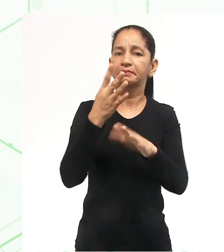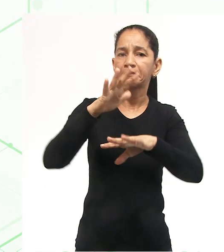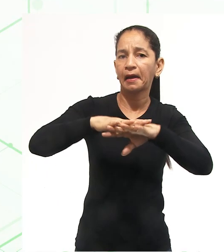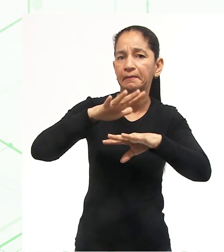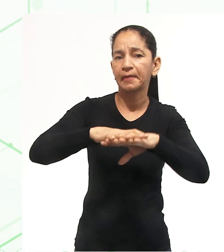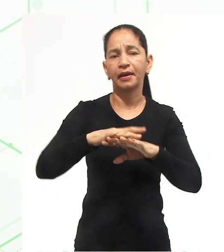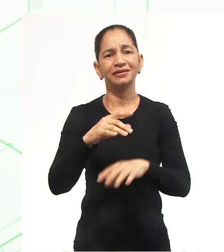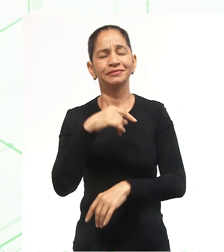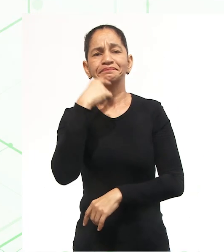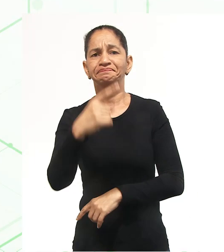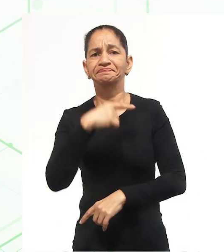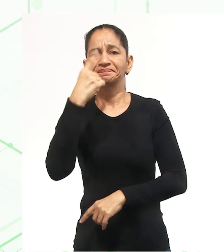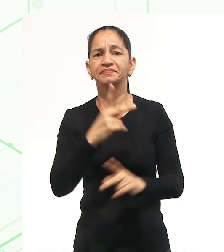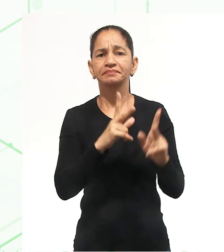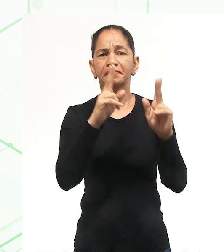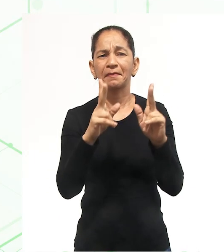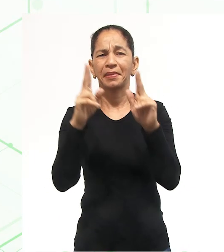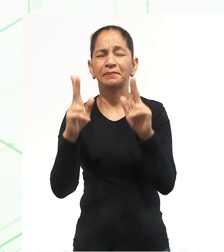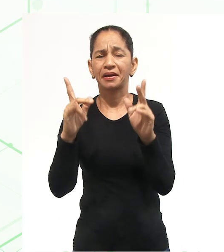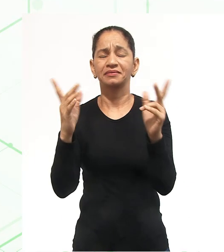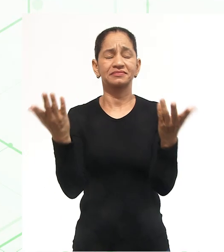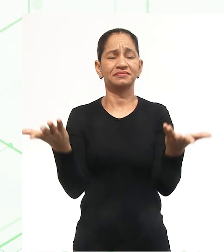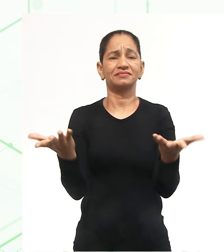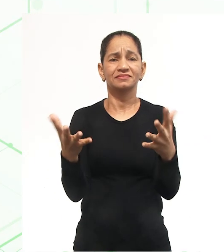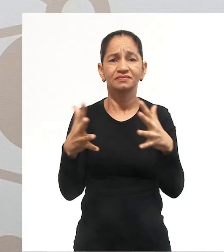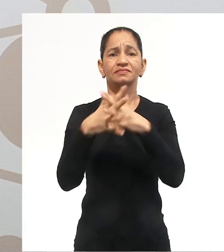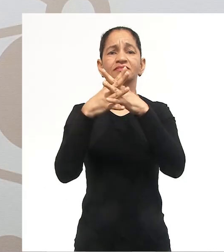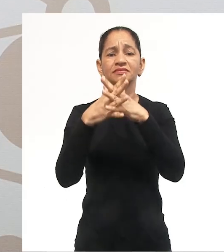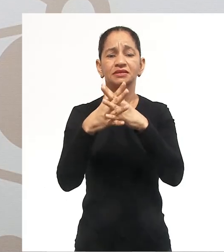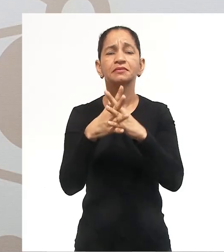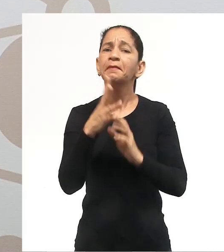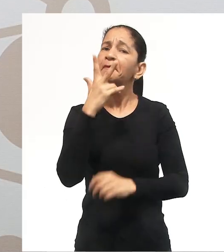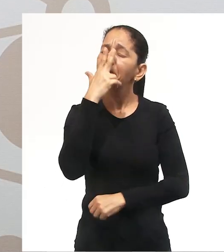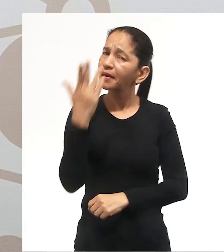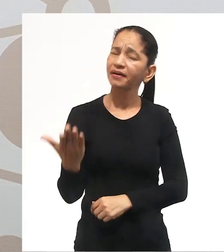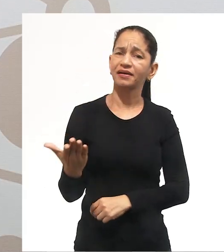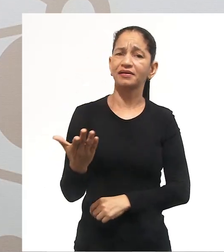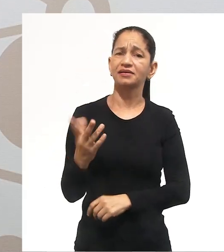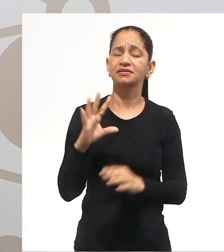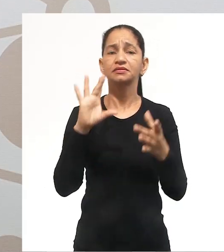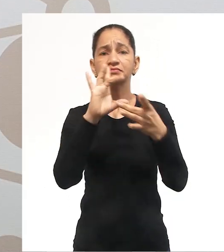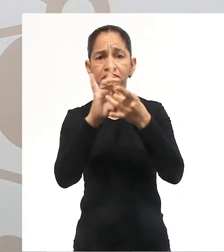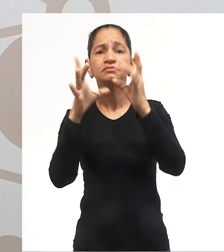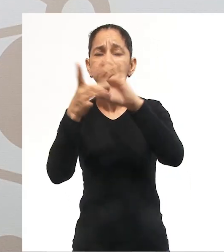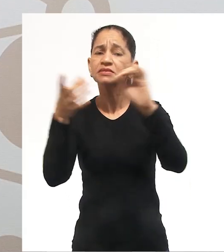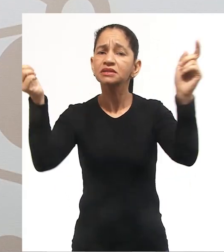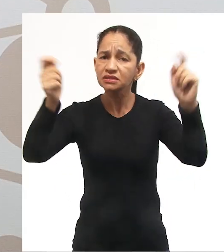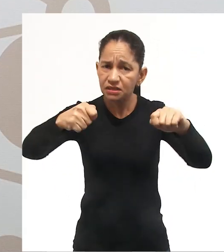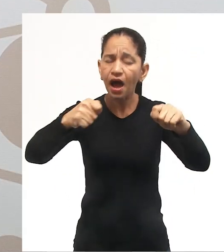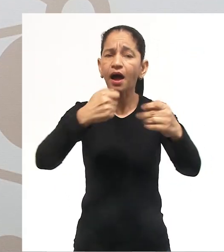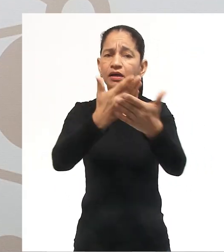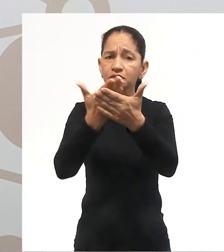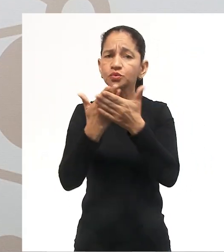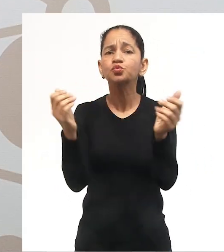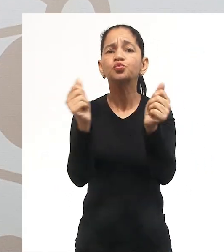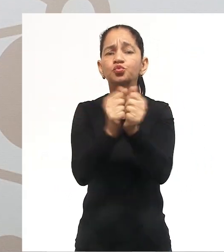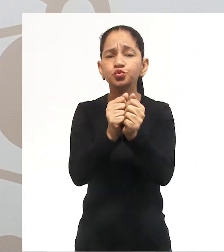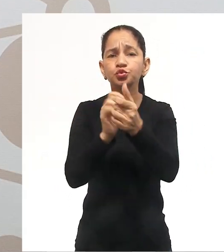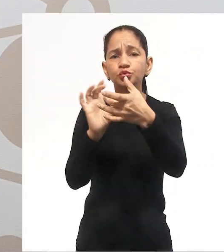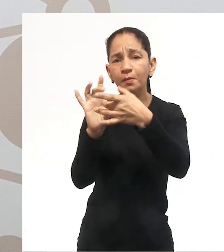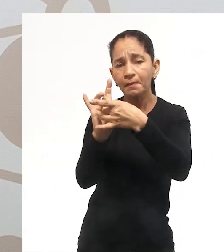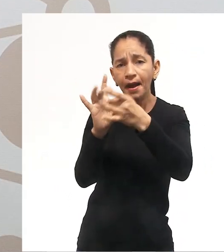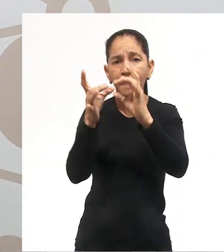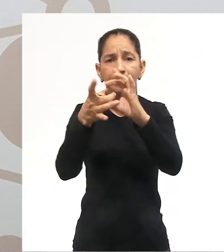não consegue dar para aquele aluno aquele entendimento de que tudo pode ser conectado. Então, a gente trouxe